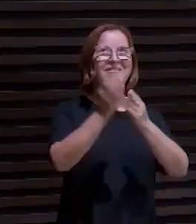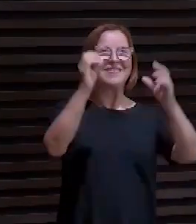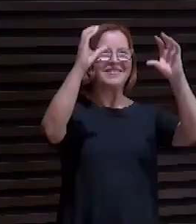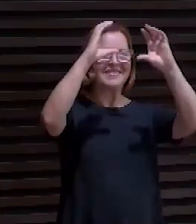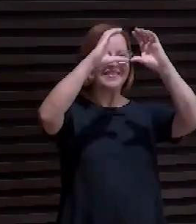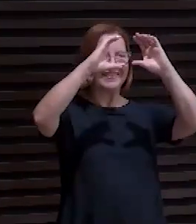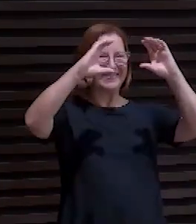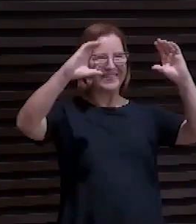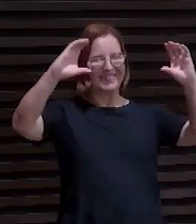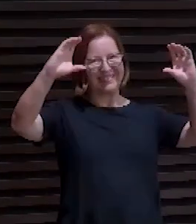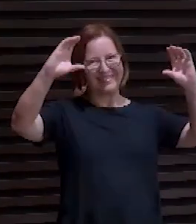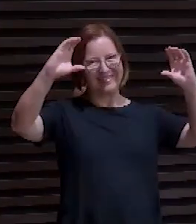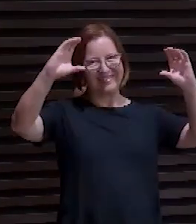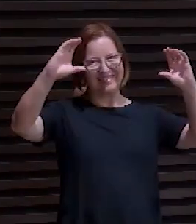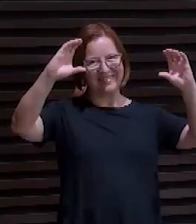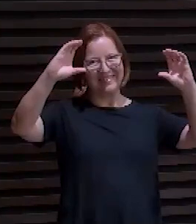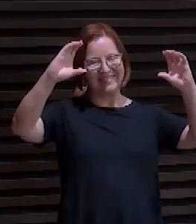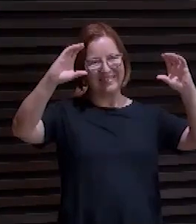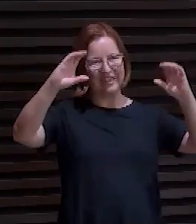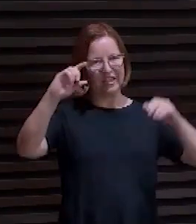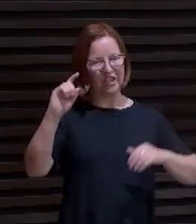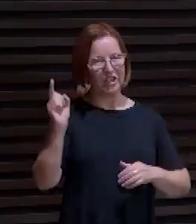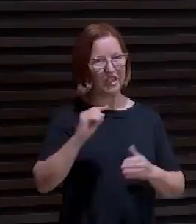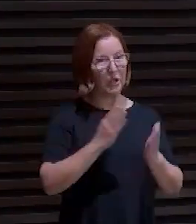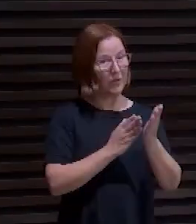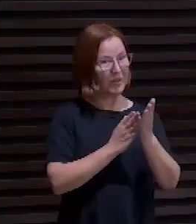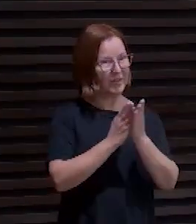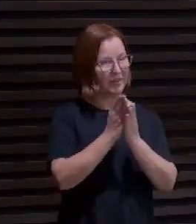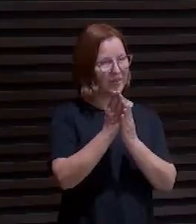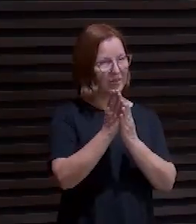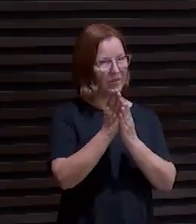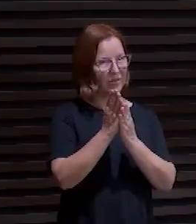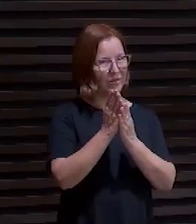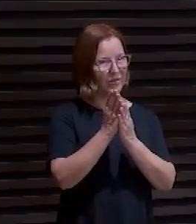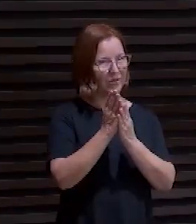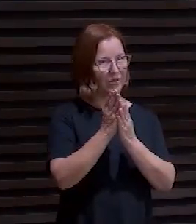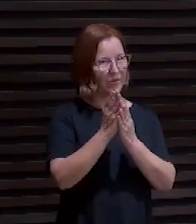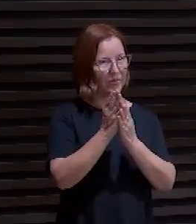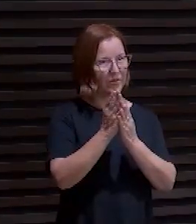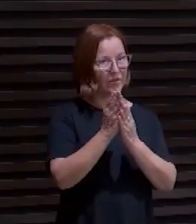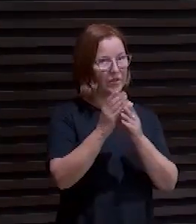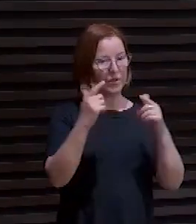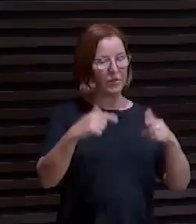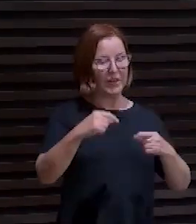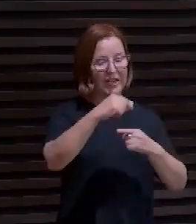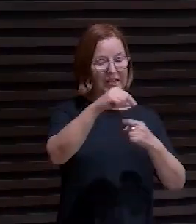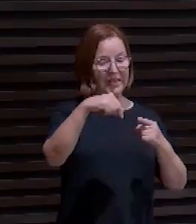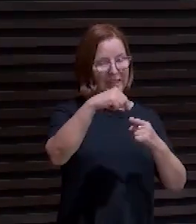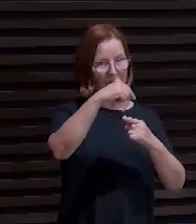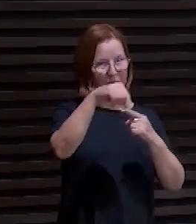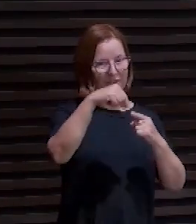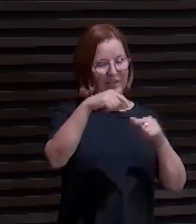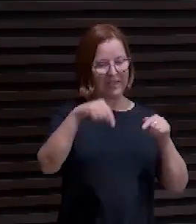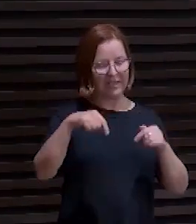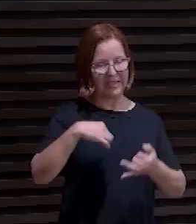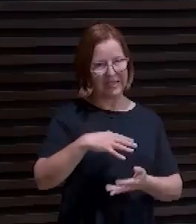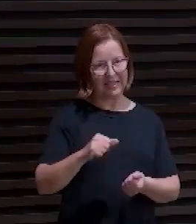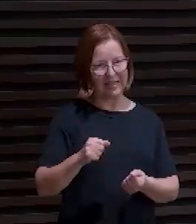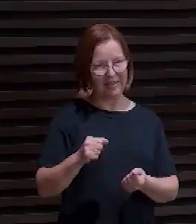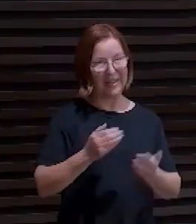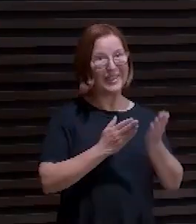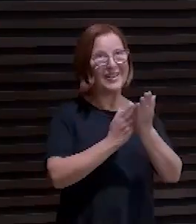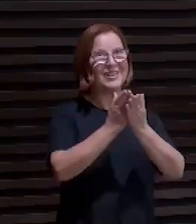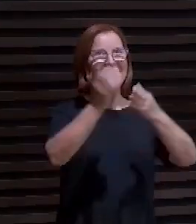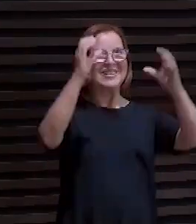céus. Ele não entrou, meus irmãos, no santo dos santos daqui da terra. Ele penetrou